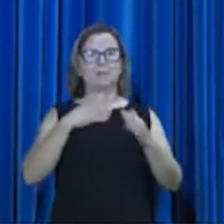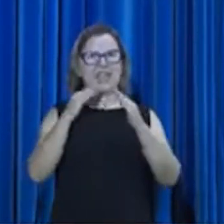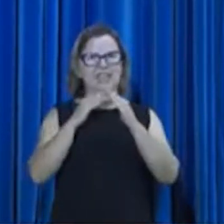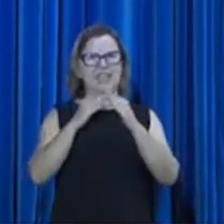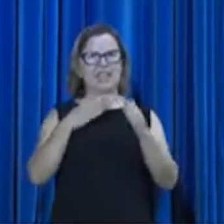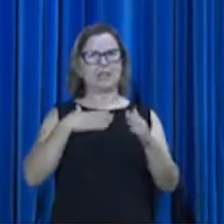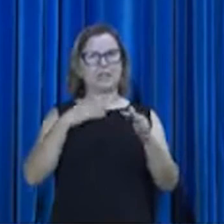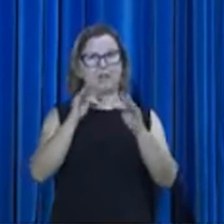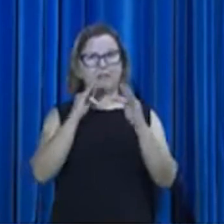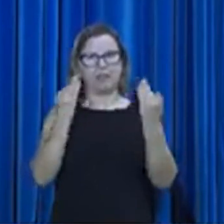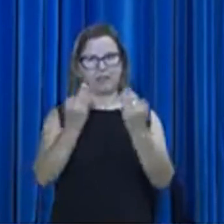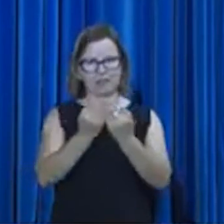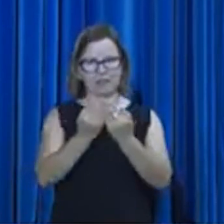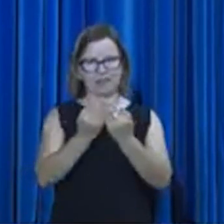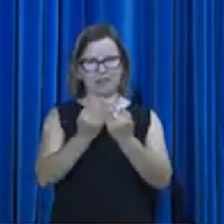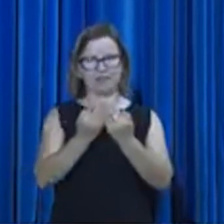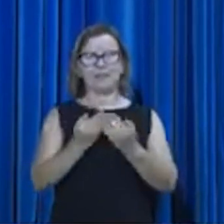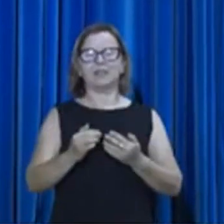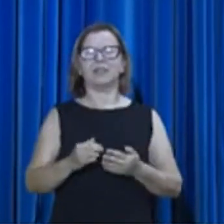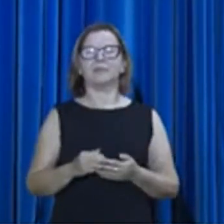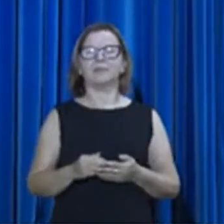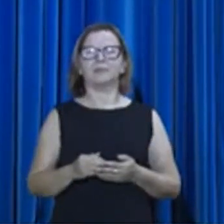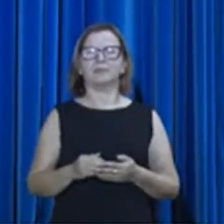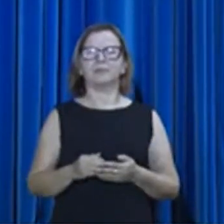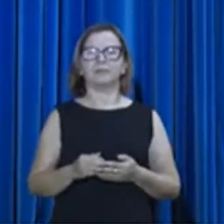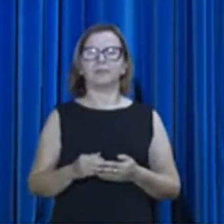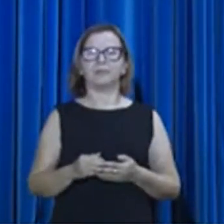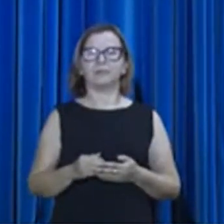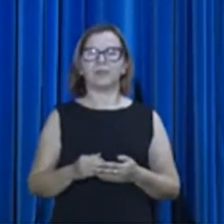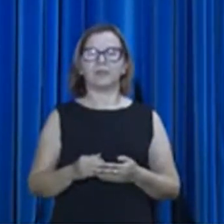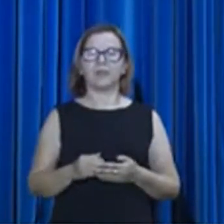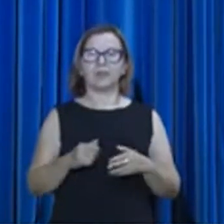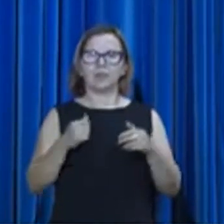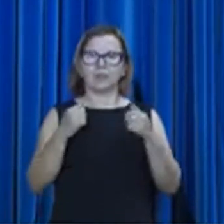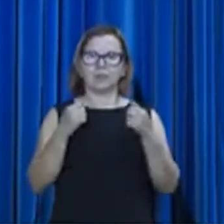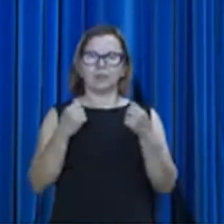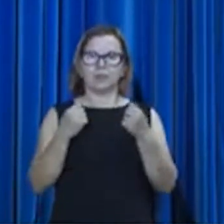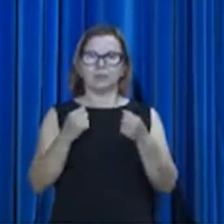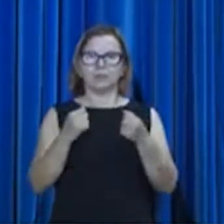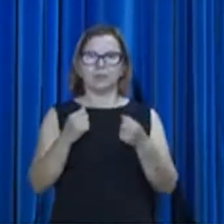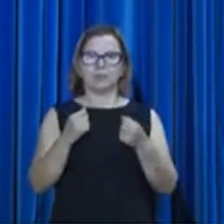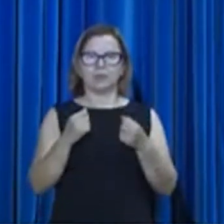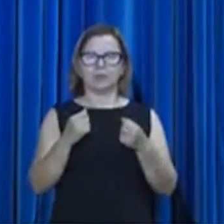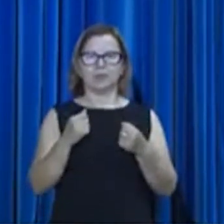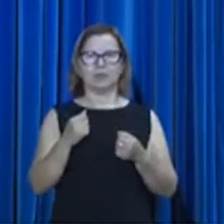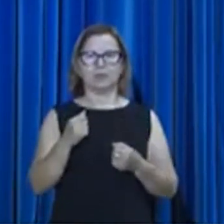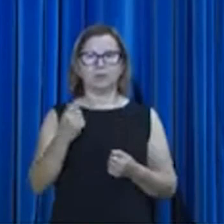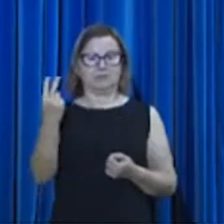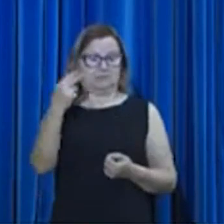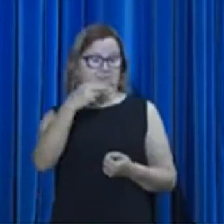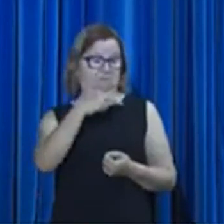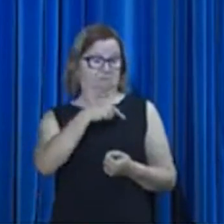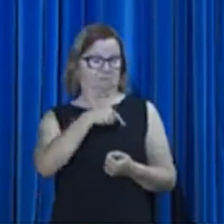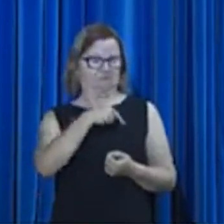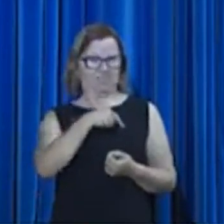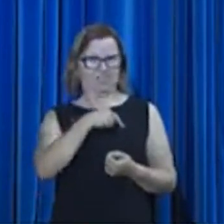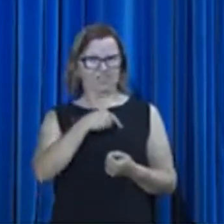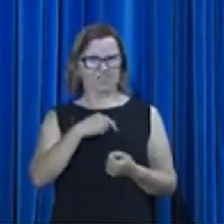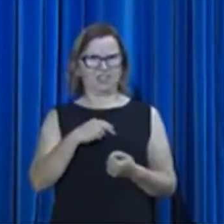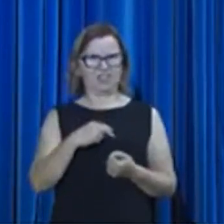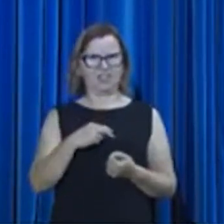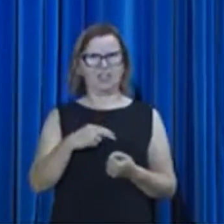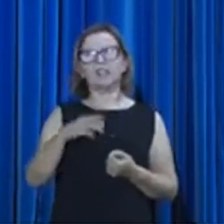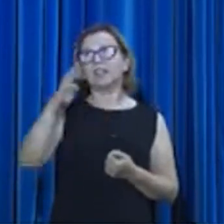Isso demanda nós olharmos para a nossa vida em todos os âmbitos e dizer, Senhor,